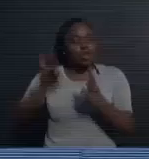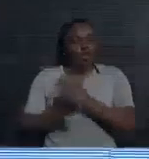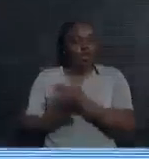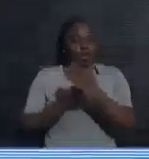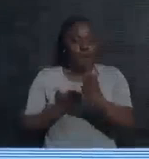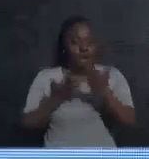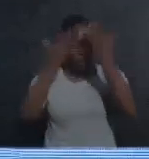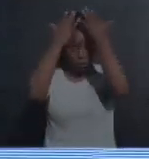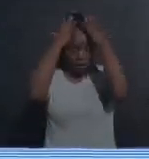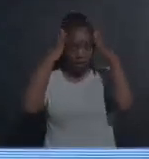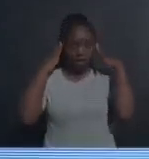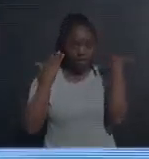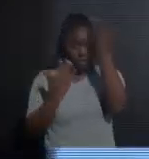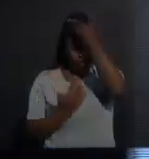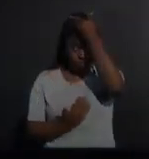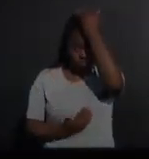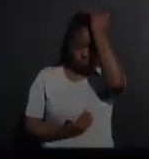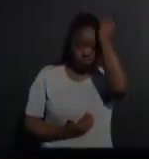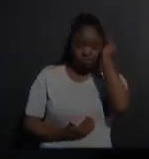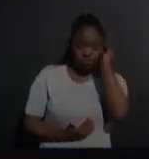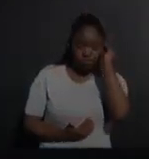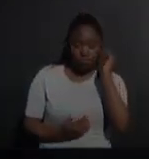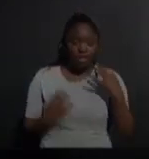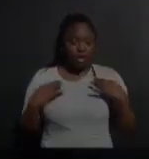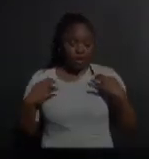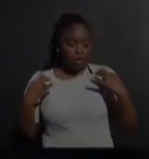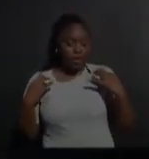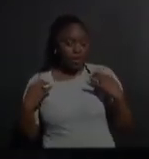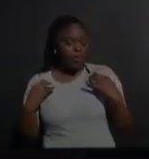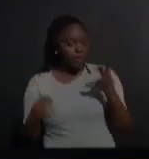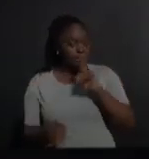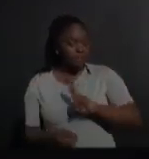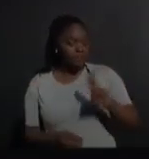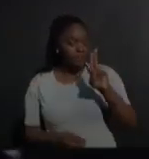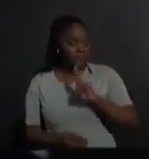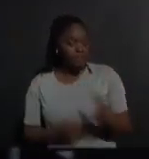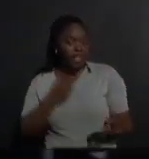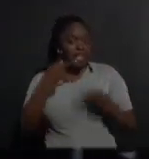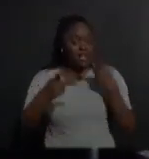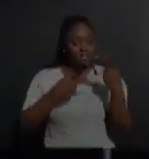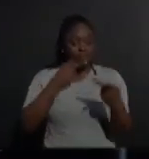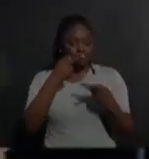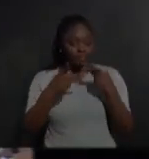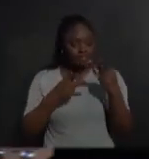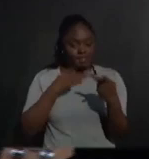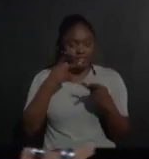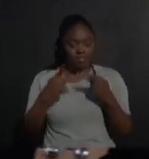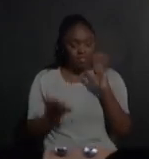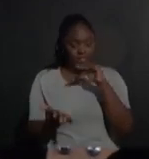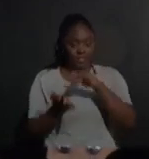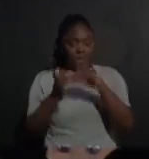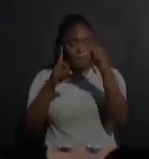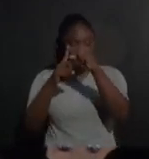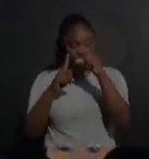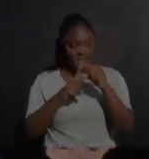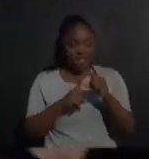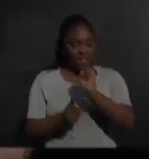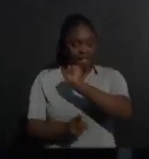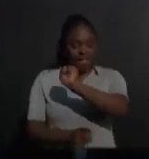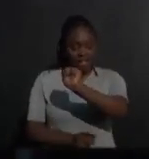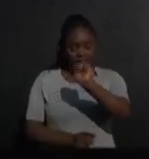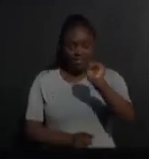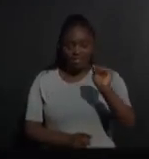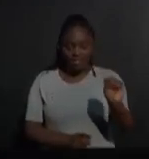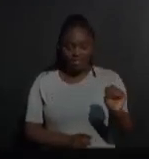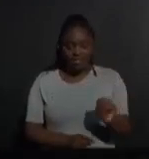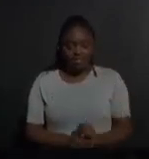certo. A roupa. Você começa a falar S no final das palavras. Você começa a